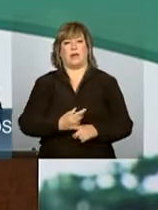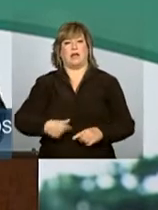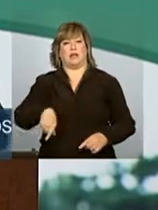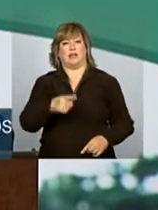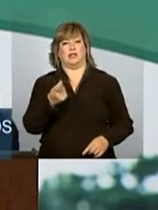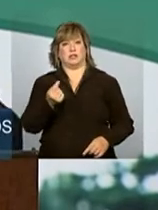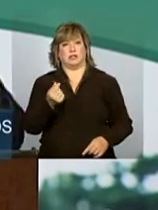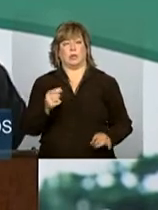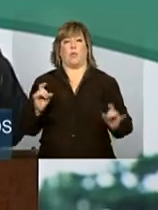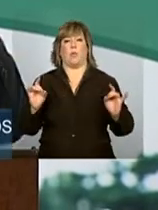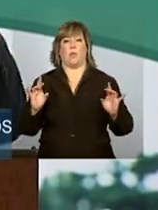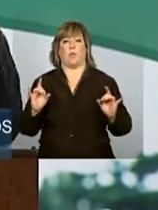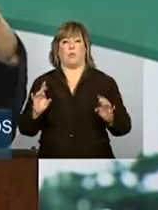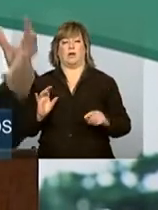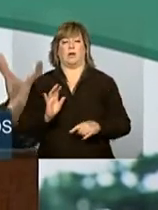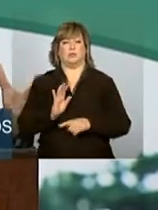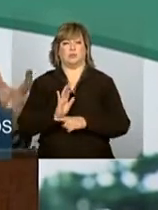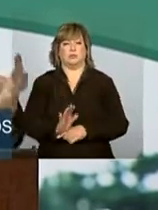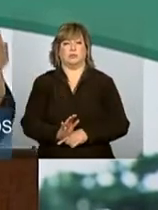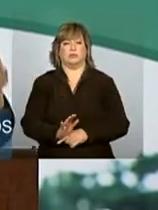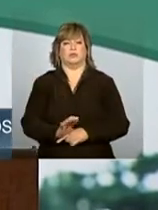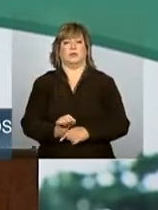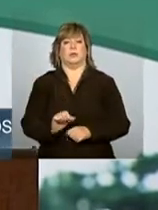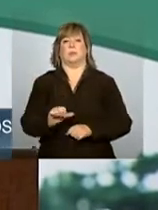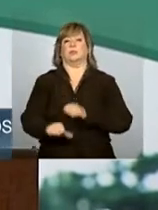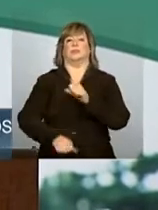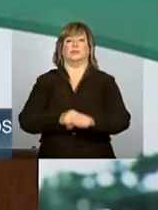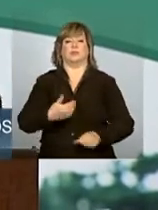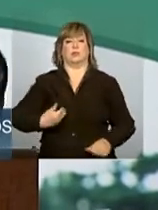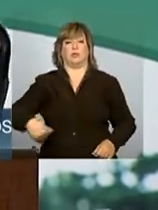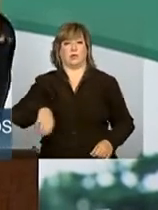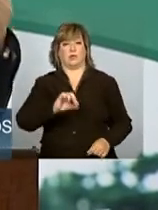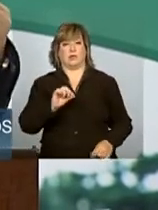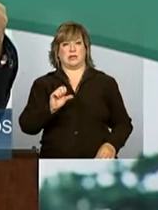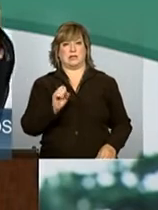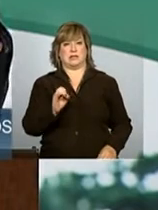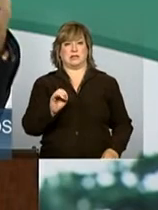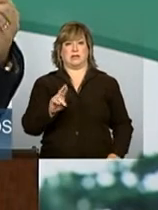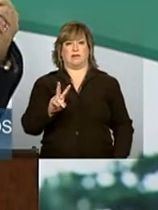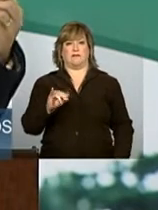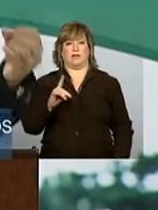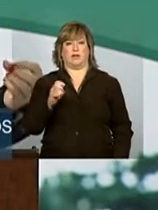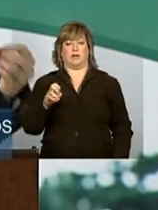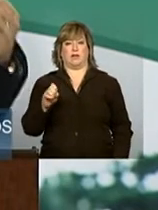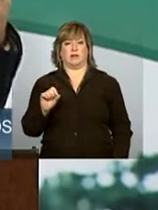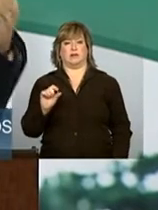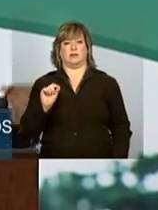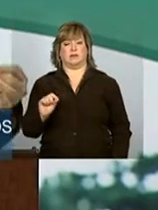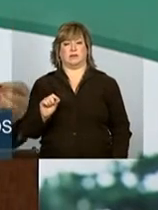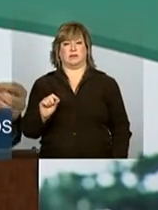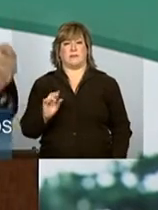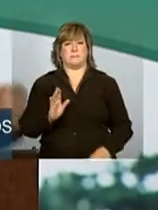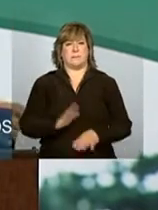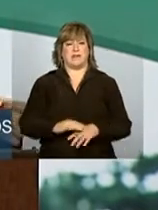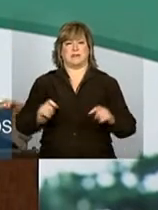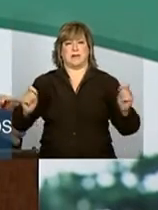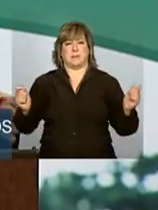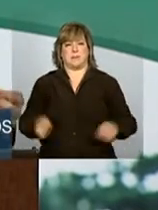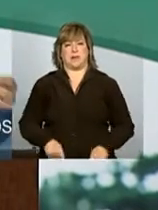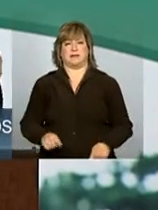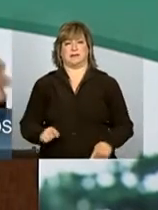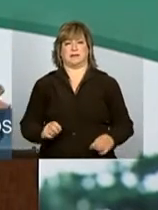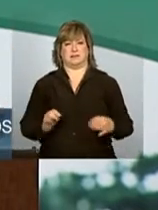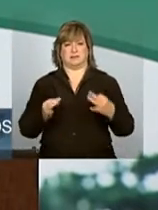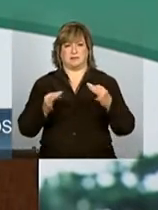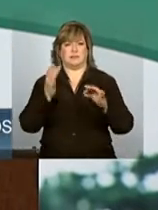recursos para qualificar e transformar os nossos servidores em servidores mais capazes